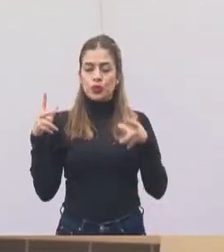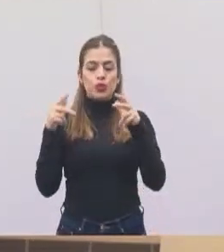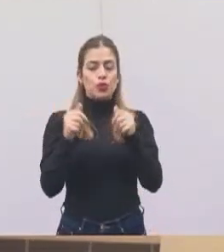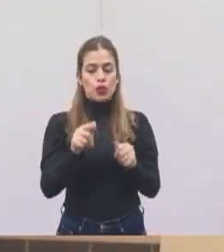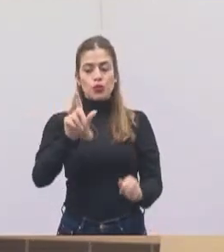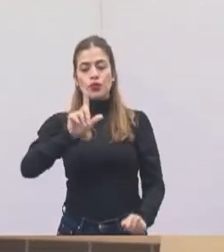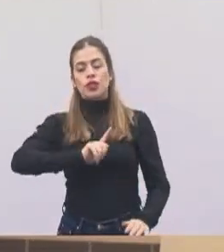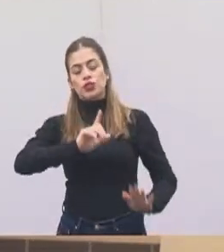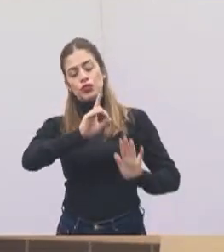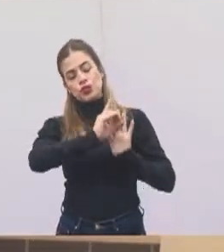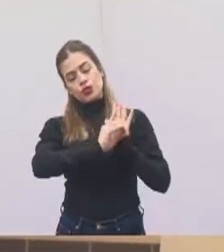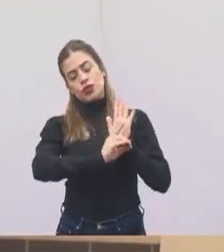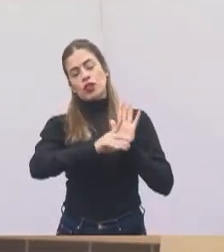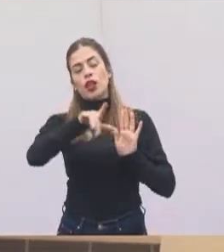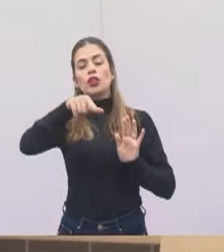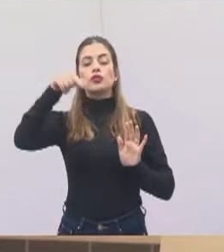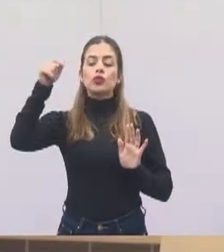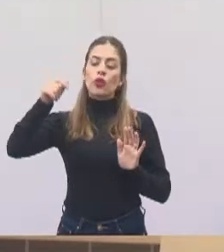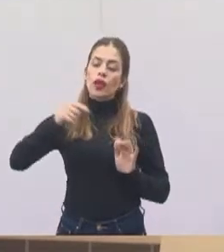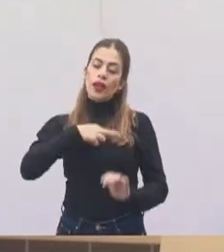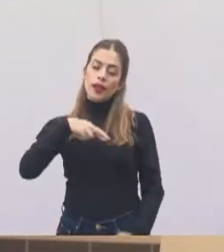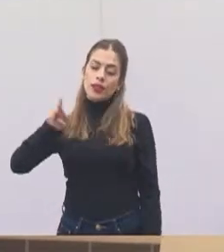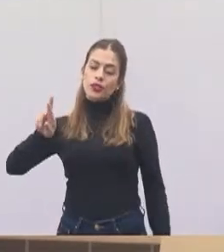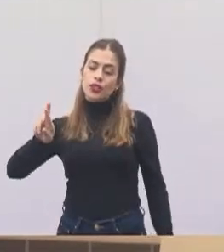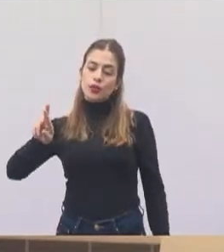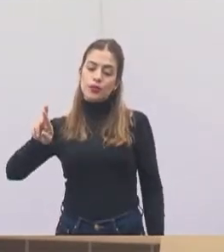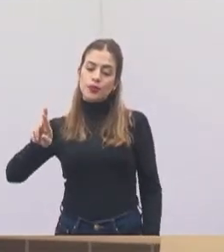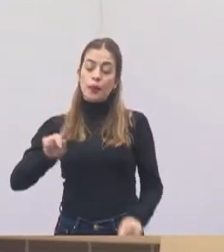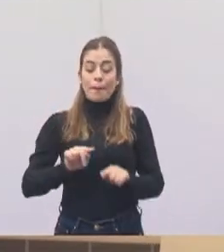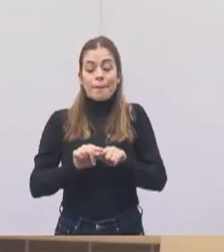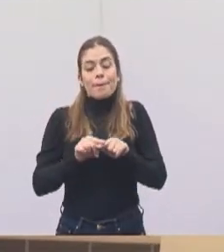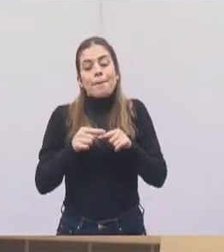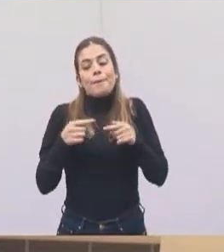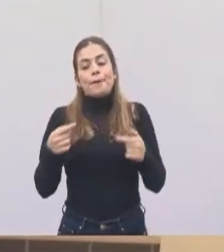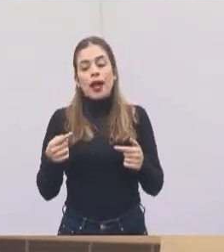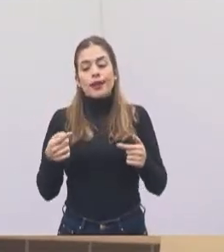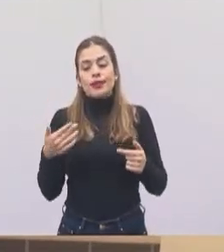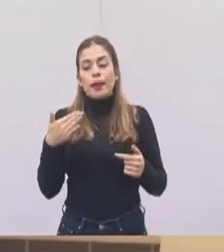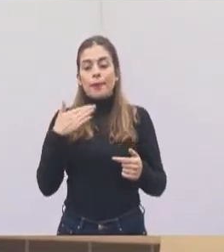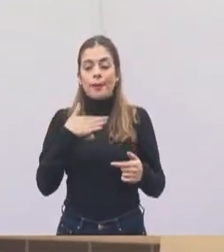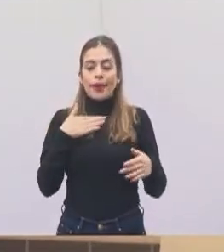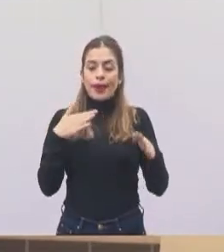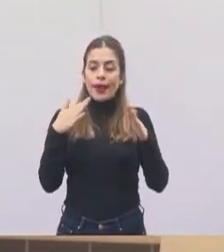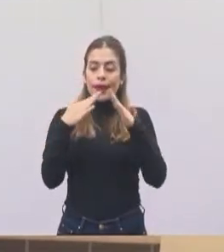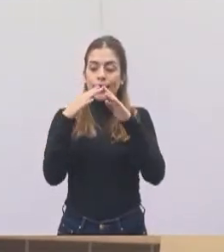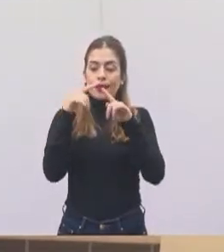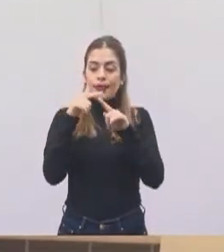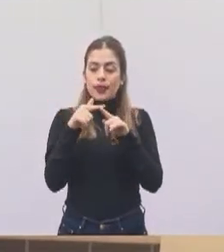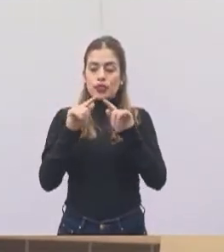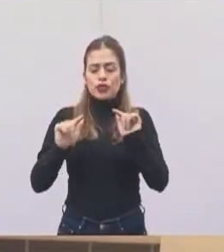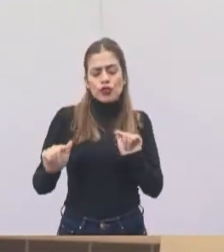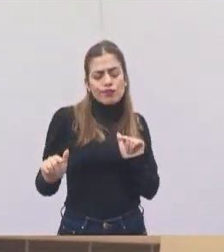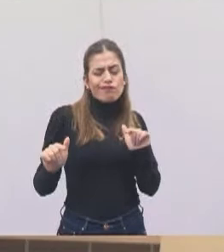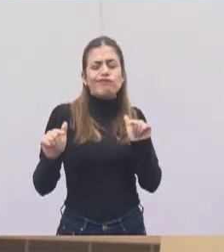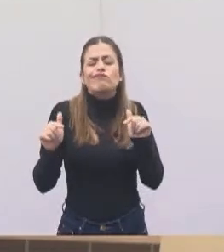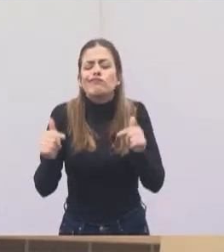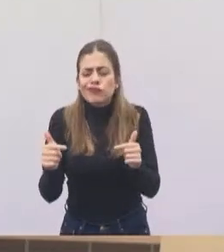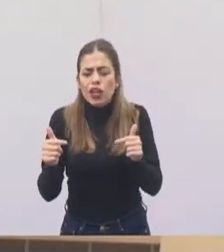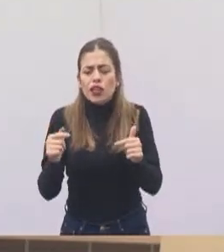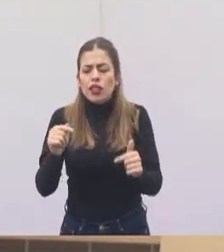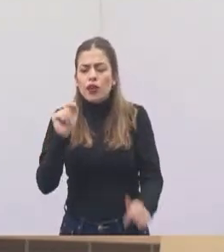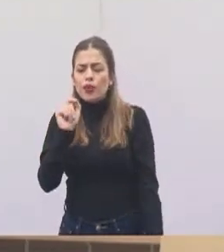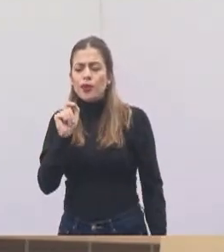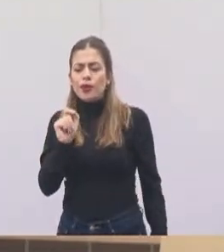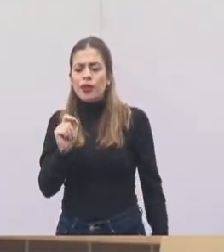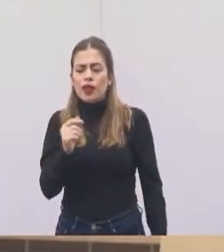tem direito a escolher a sua religião, mas dentro da minha igreja eu vou defender o que a minha